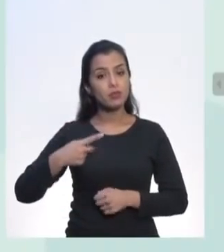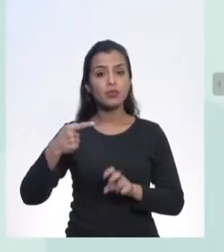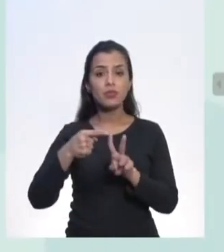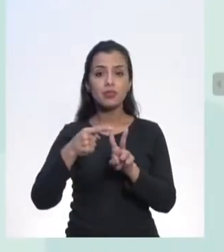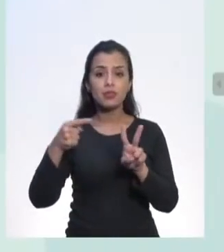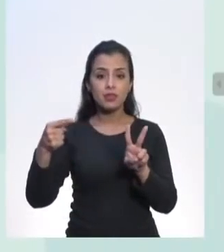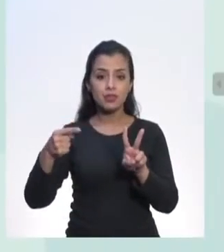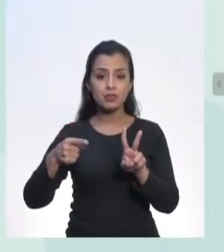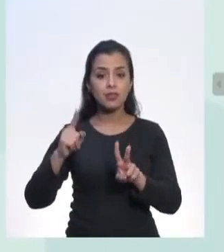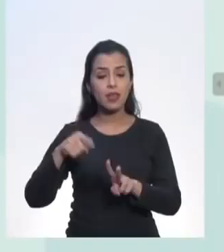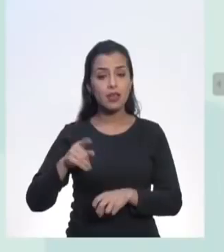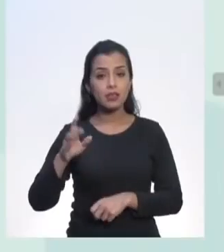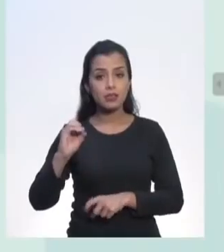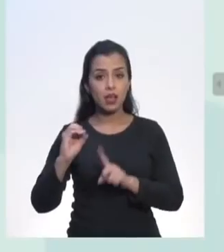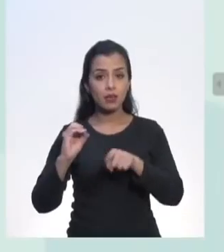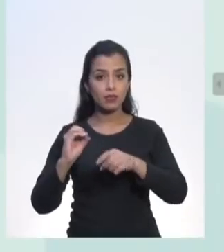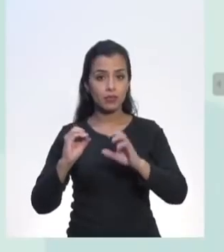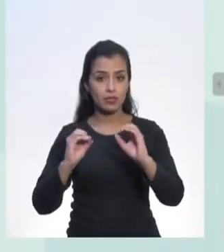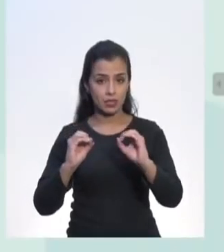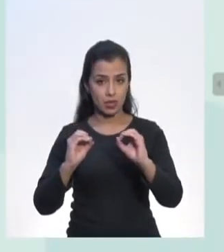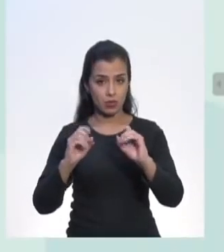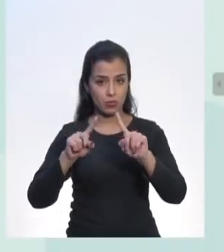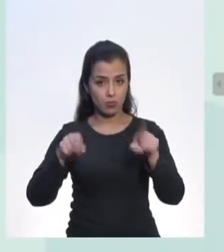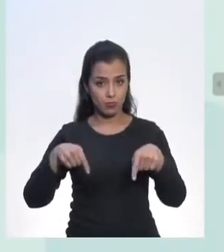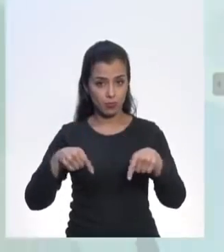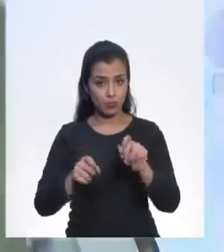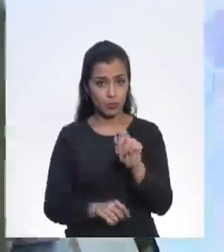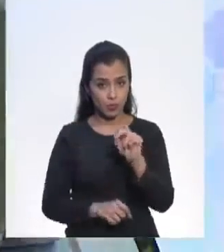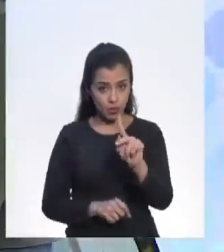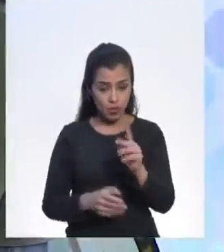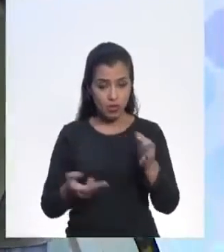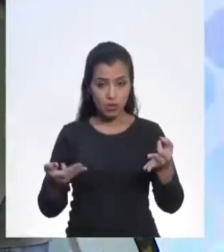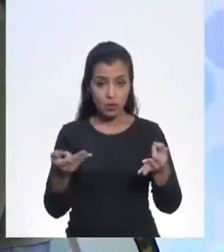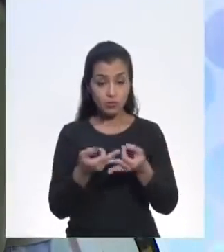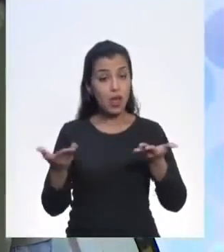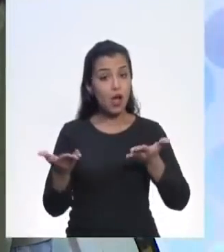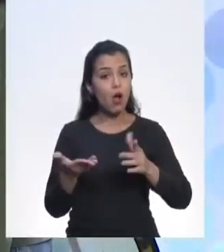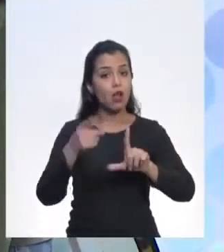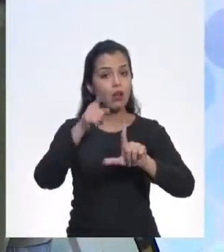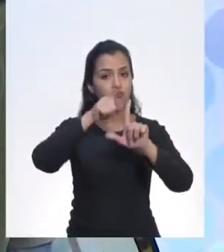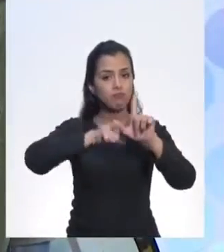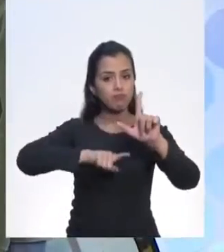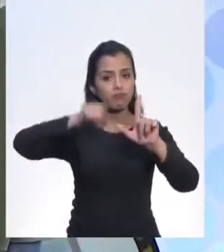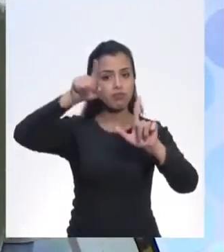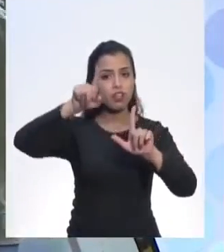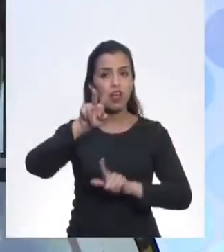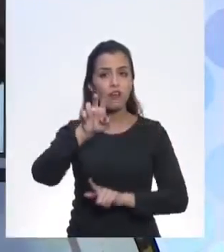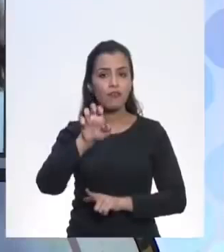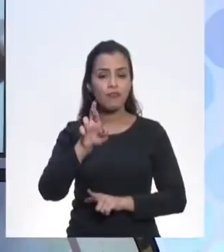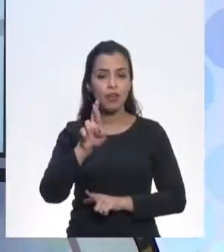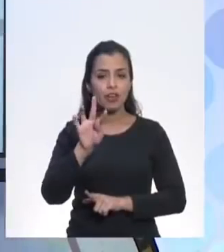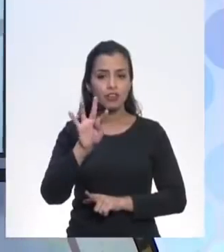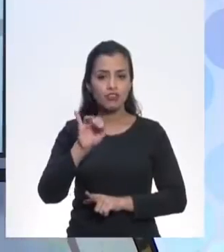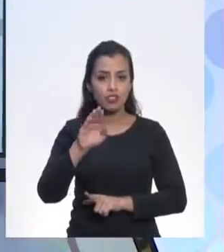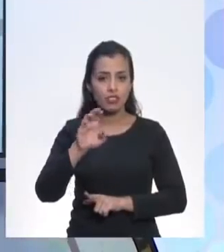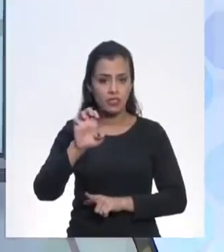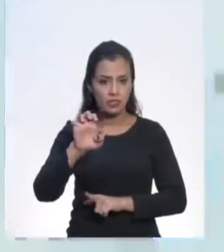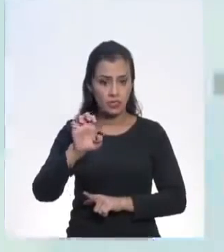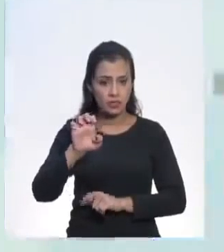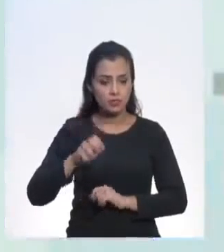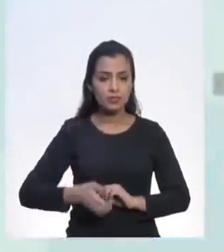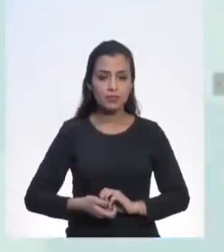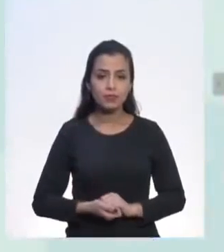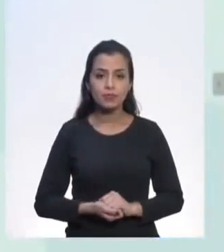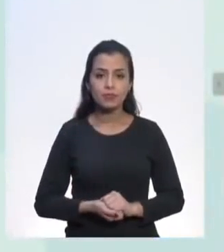ponto 0, 0. Ótimo. Agora, eu vou para o vértice, né, pessoal? Vamos calcular o vértice? Então,